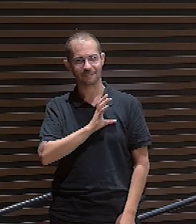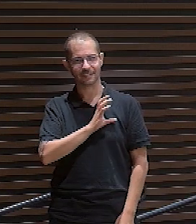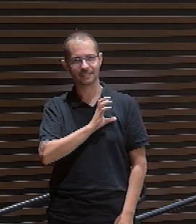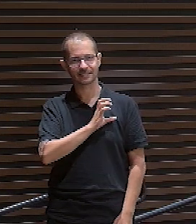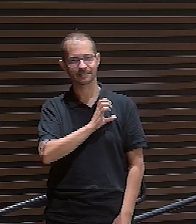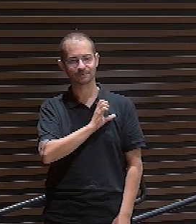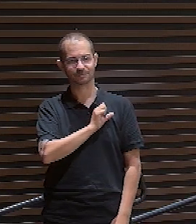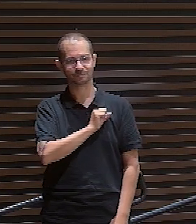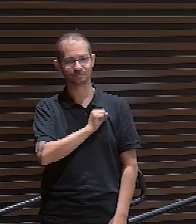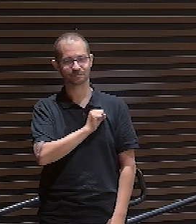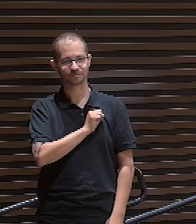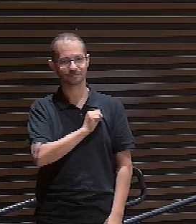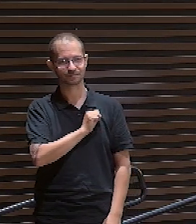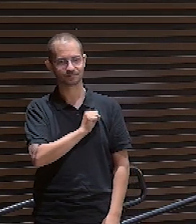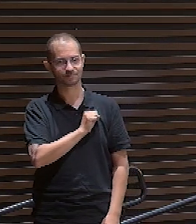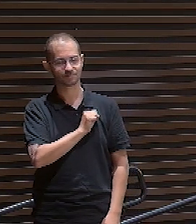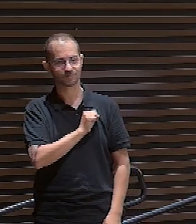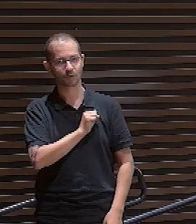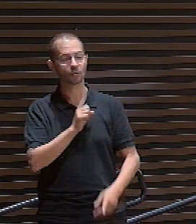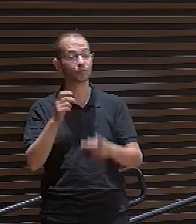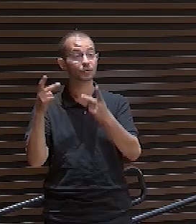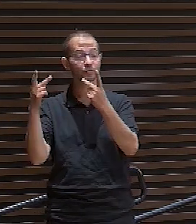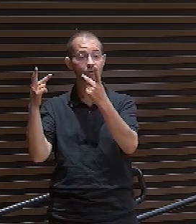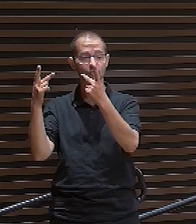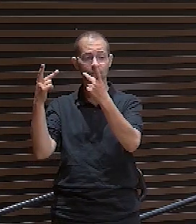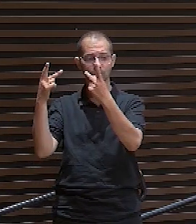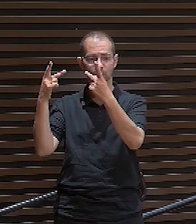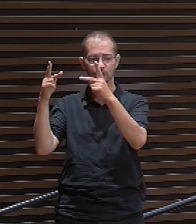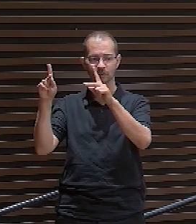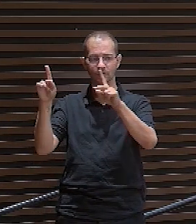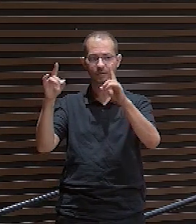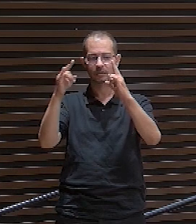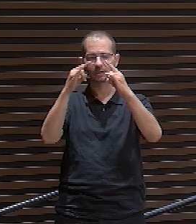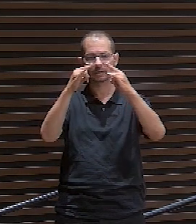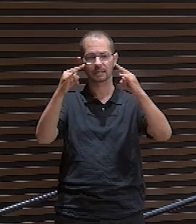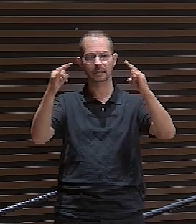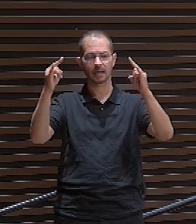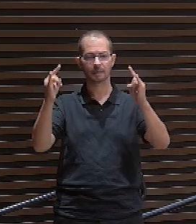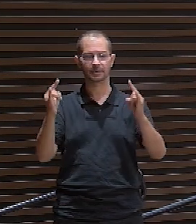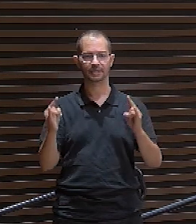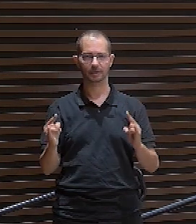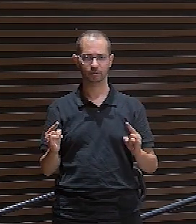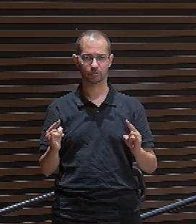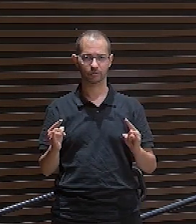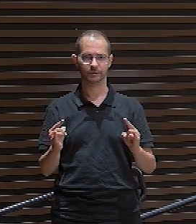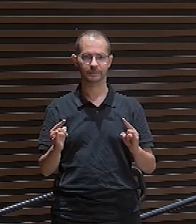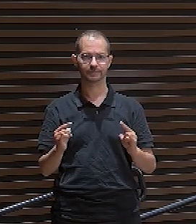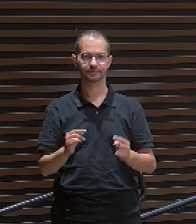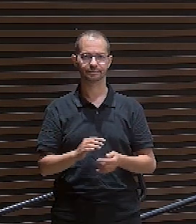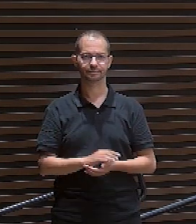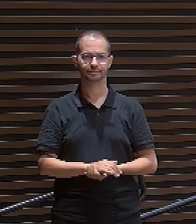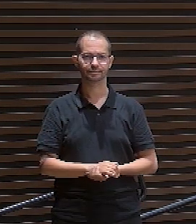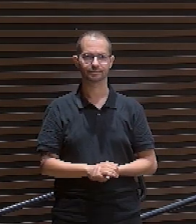amáveis são os teus tabernáculos.